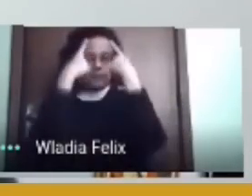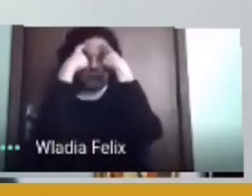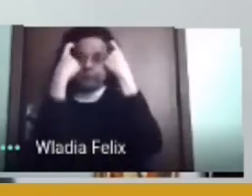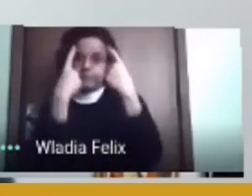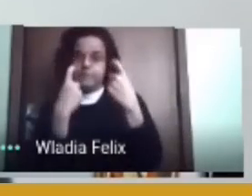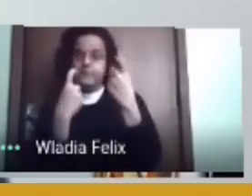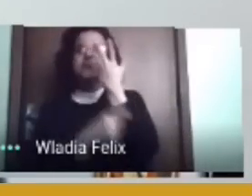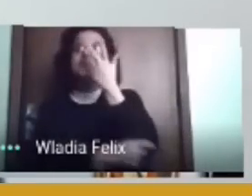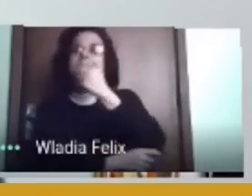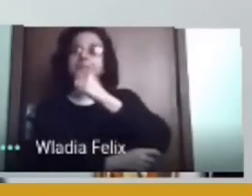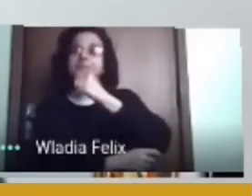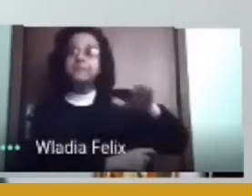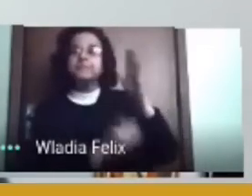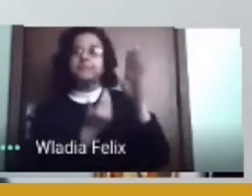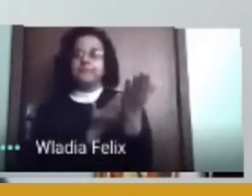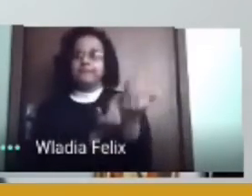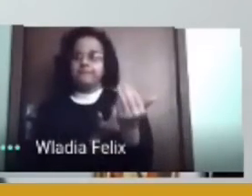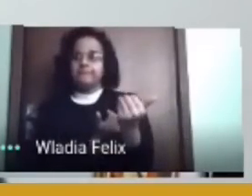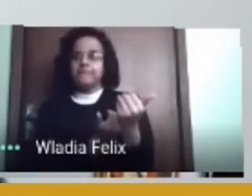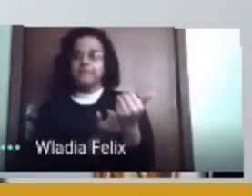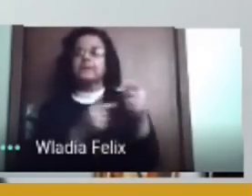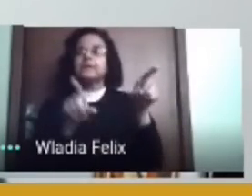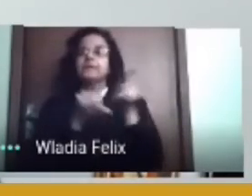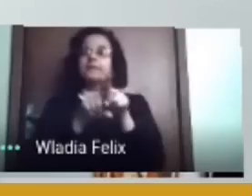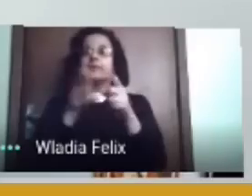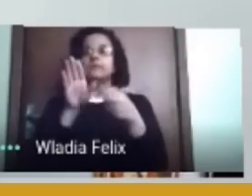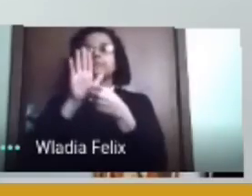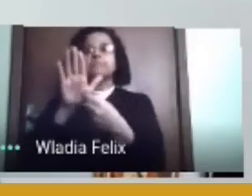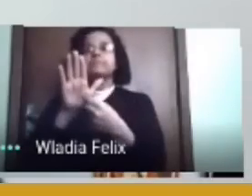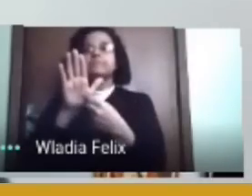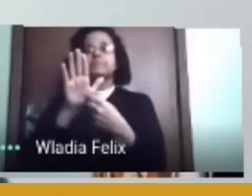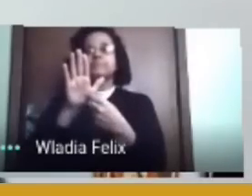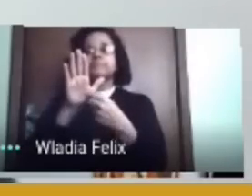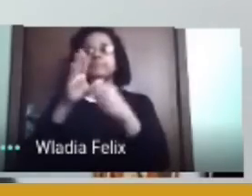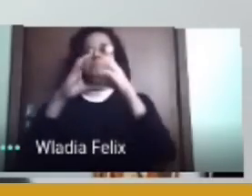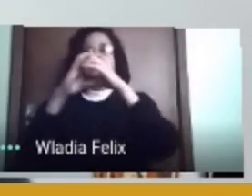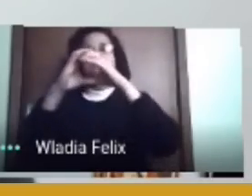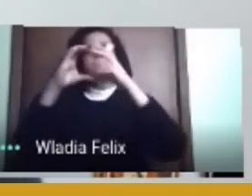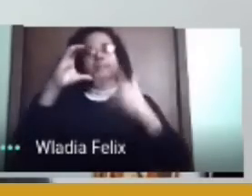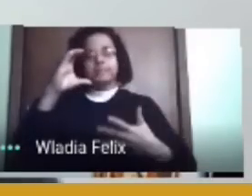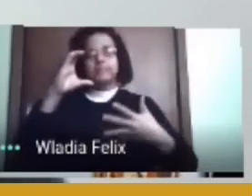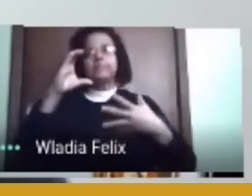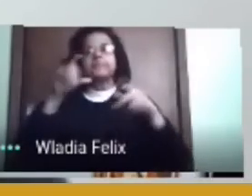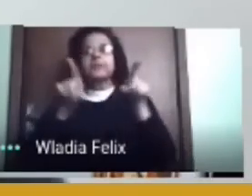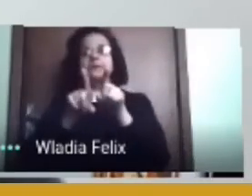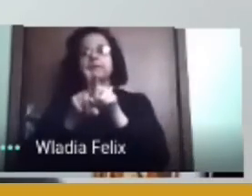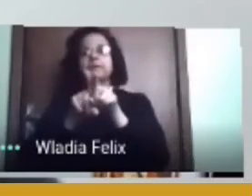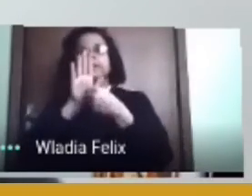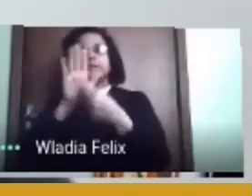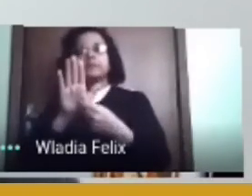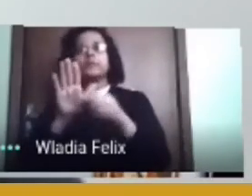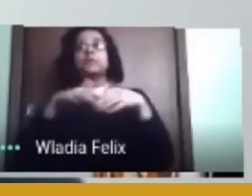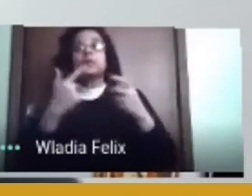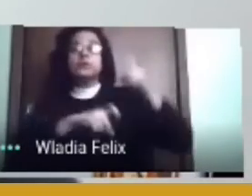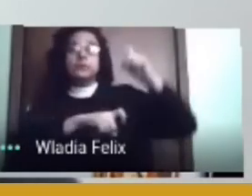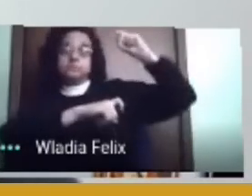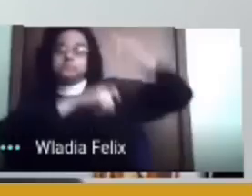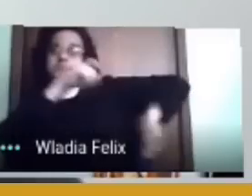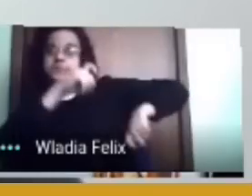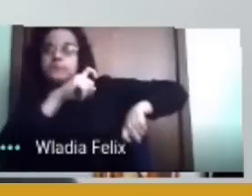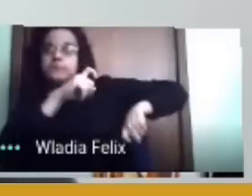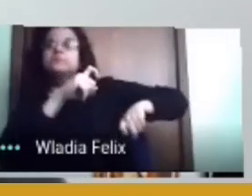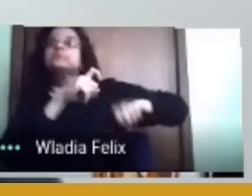algumas características que as crianças e os adolescentes apresentam ao serem violentados e violentadas sexualmente, e